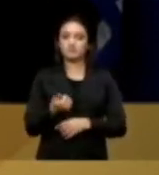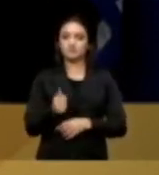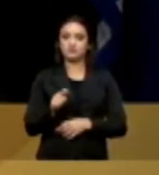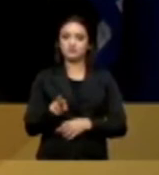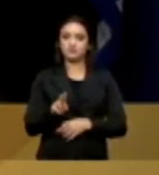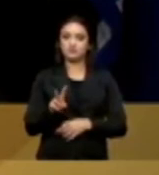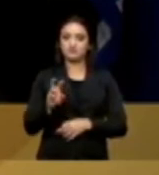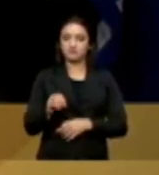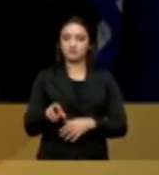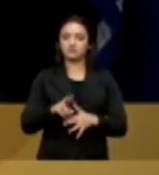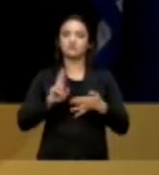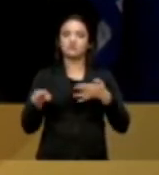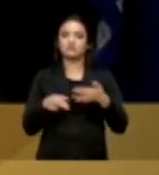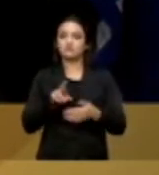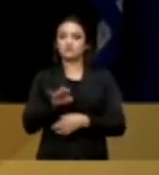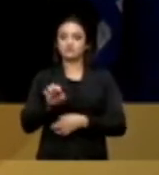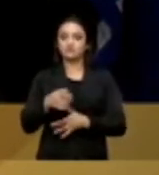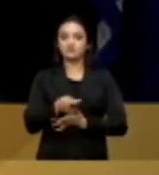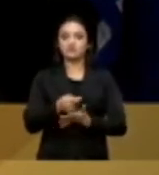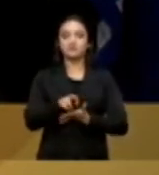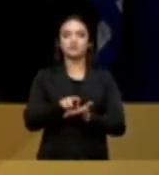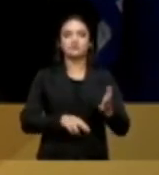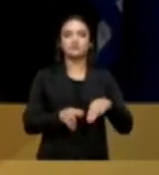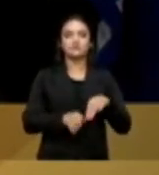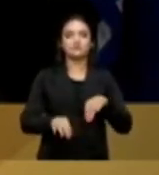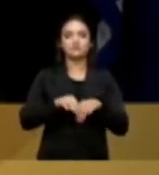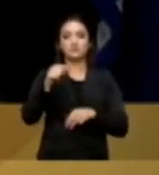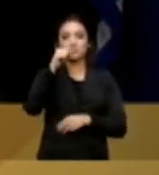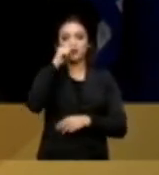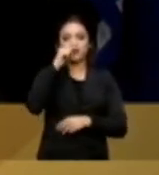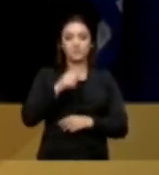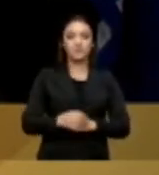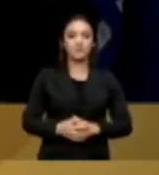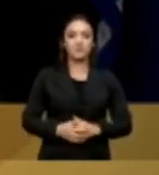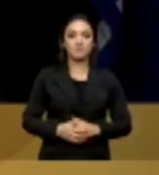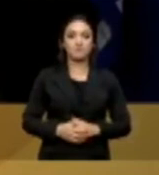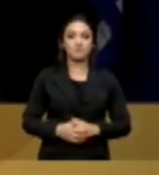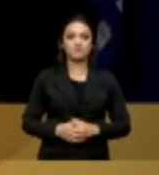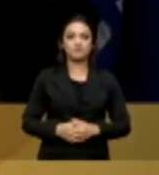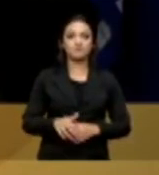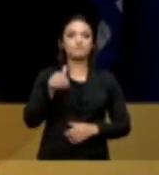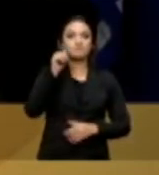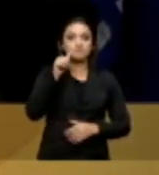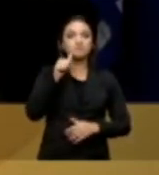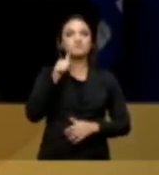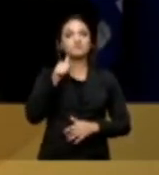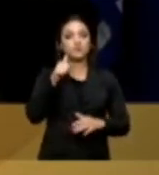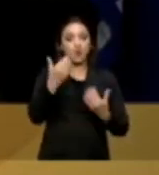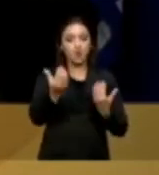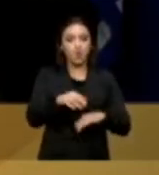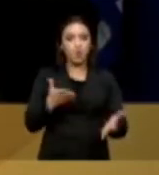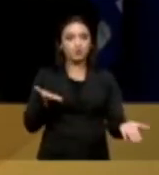no recurso extraordinário, a relatoria do eminente ministro Fachin, a recorrente, aprovada no concurso público